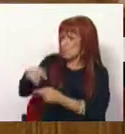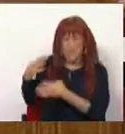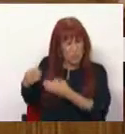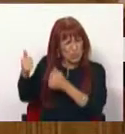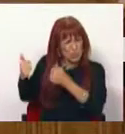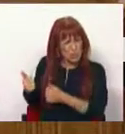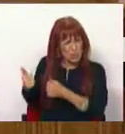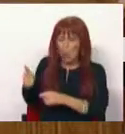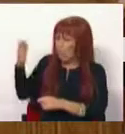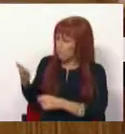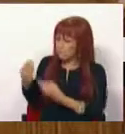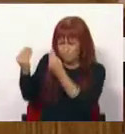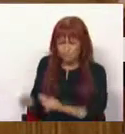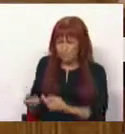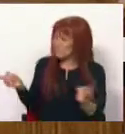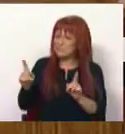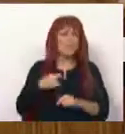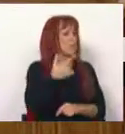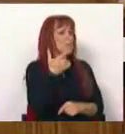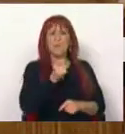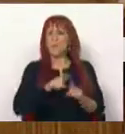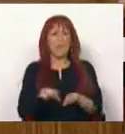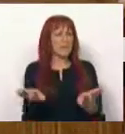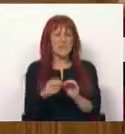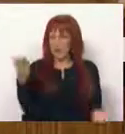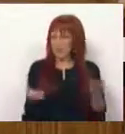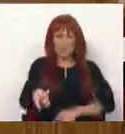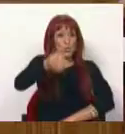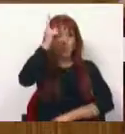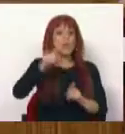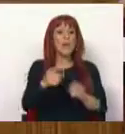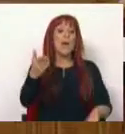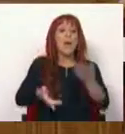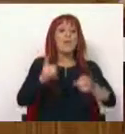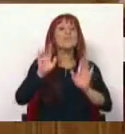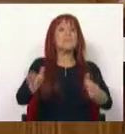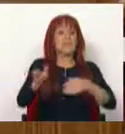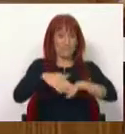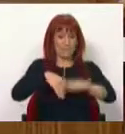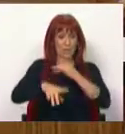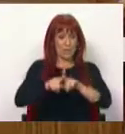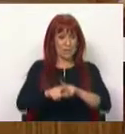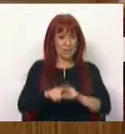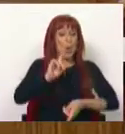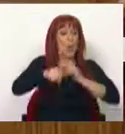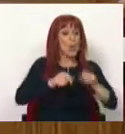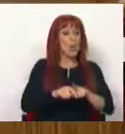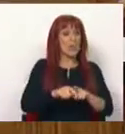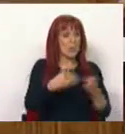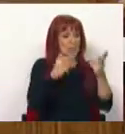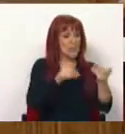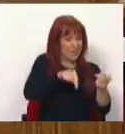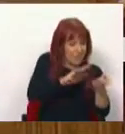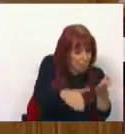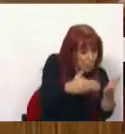justo ou se era injusto. E, portanto, este não pode ser o termo de comparação. A comparação tem de ser feita entre aquilo que este orçamento